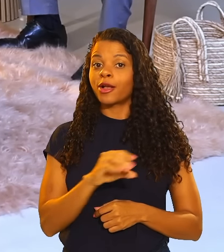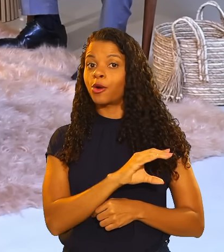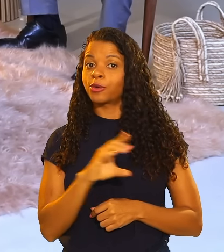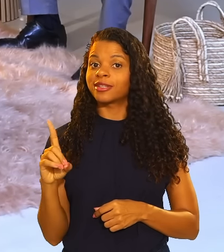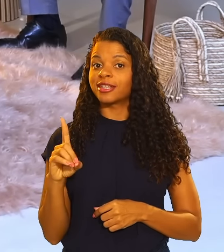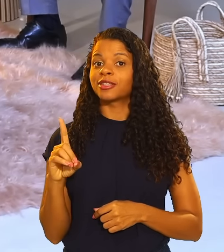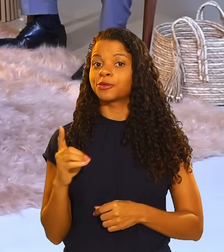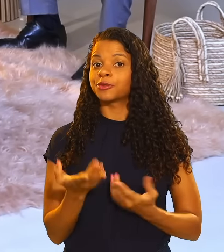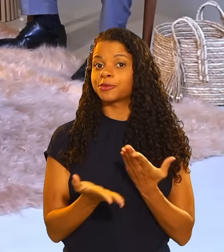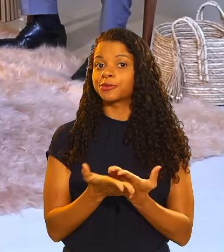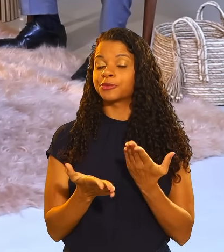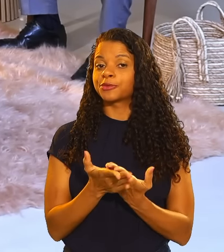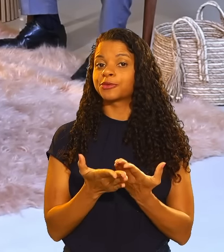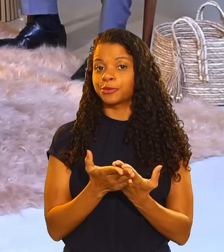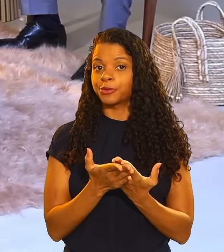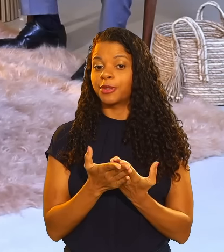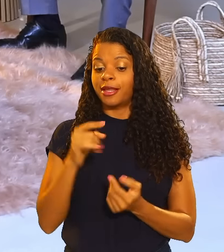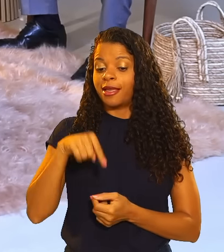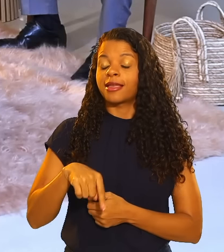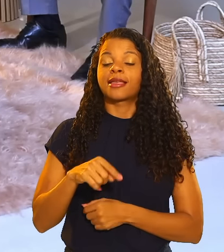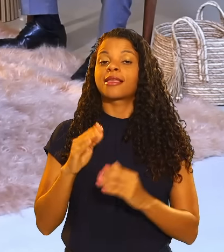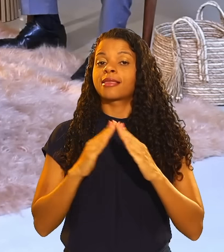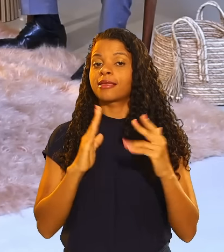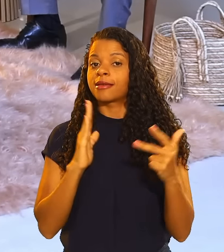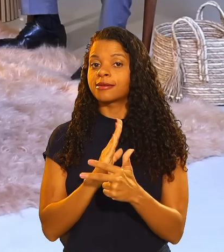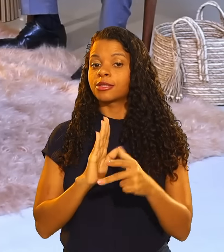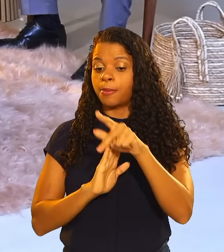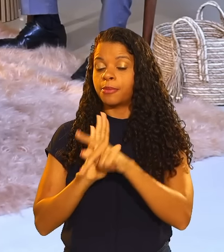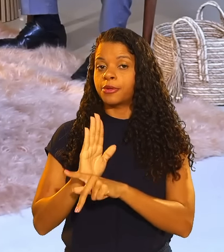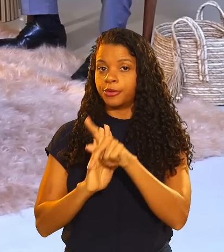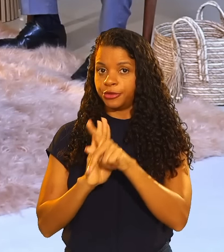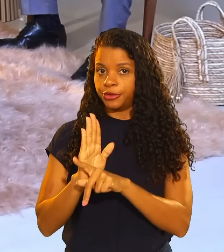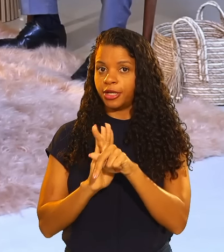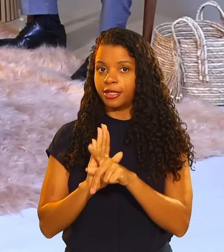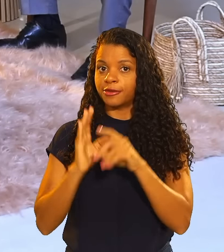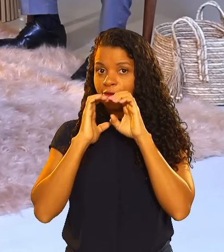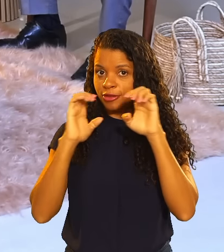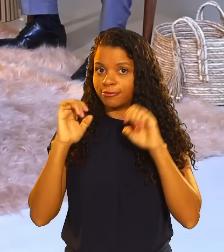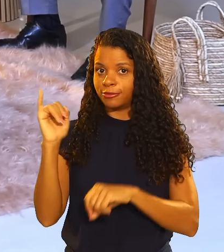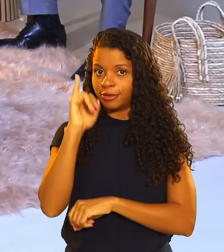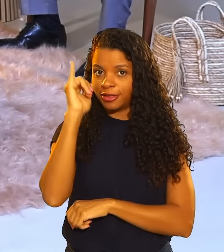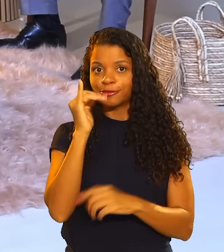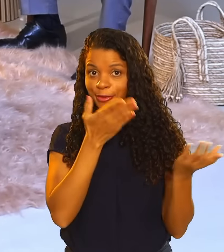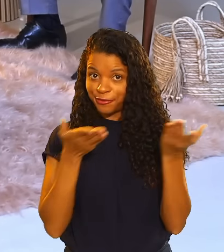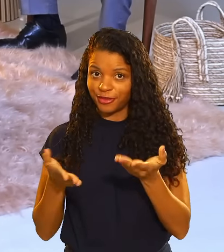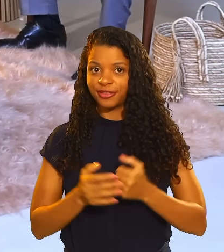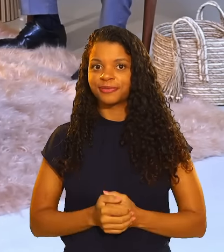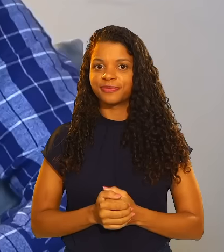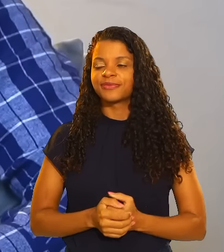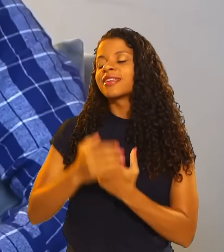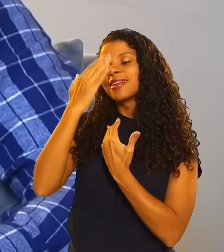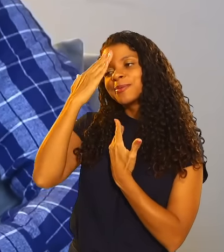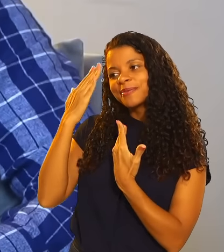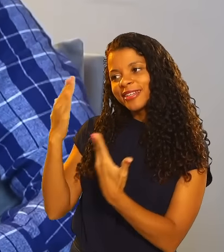Novo Tempo aqui da nossa igreja, um projeto evangelístico muito importante. Seja bem-vindo e já dá um recado aí para o